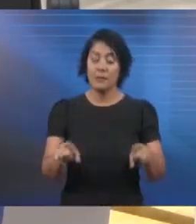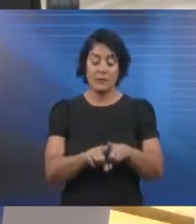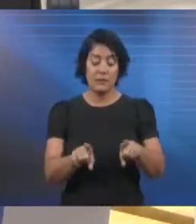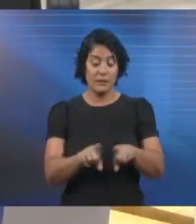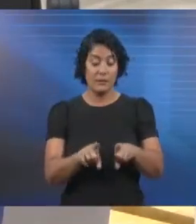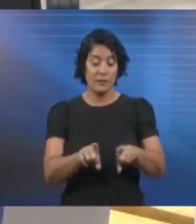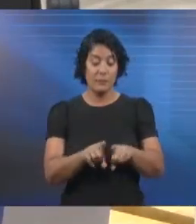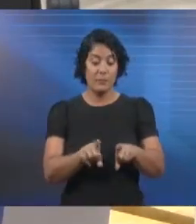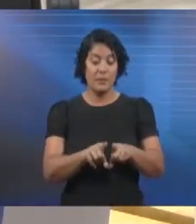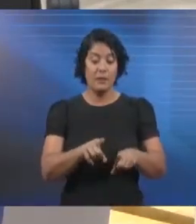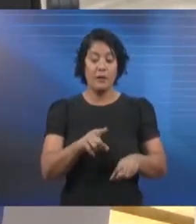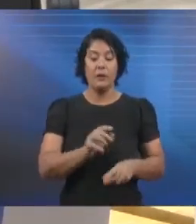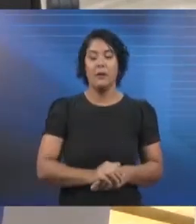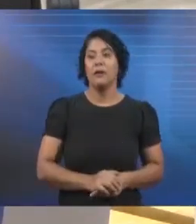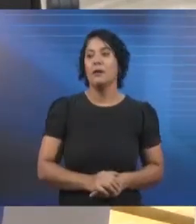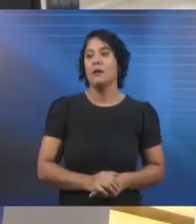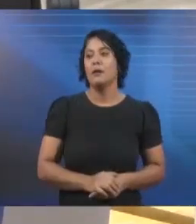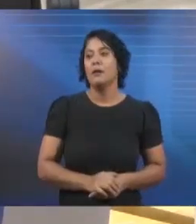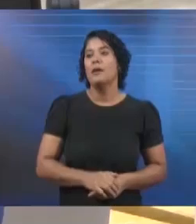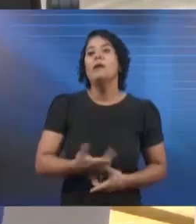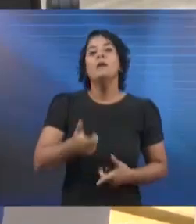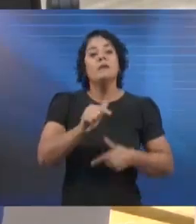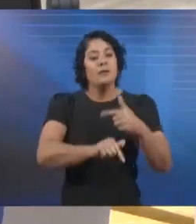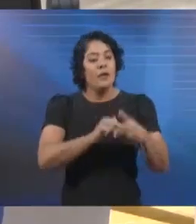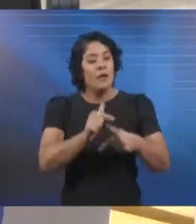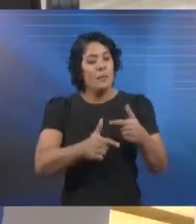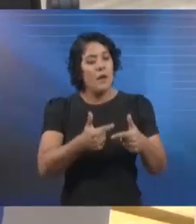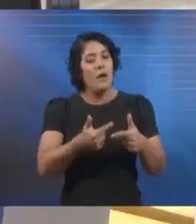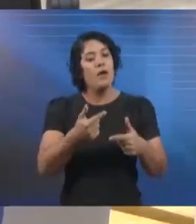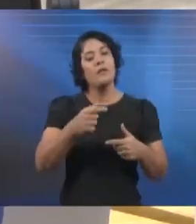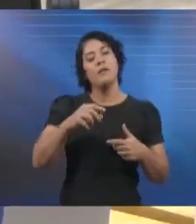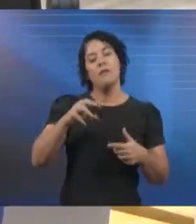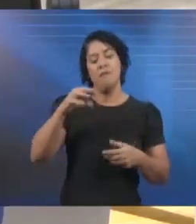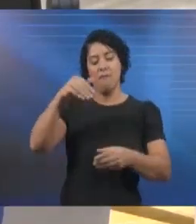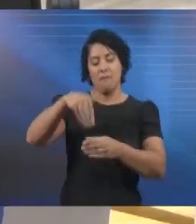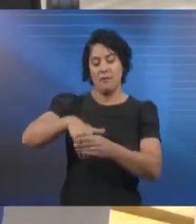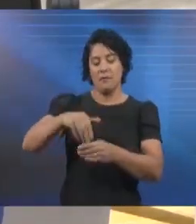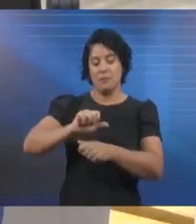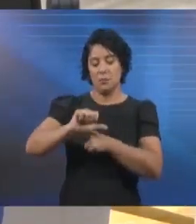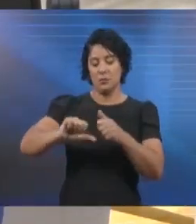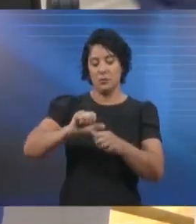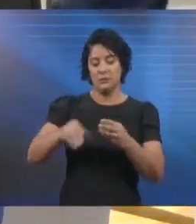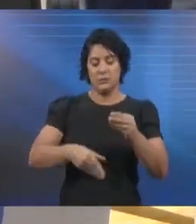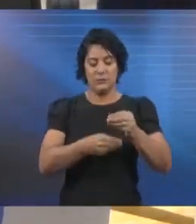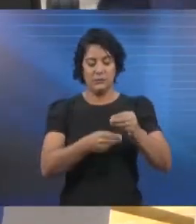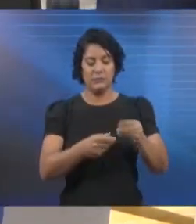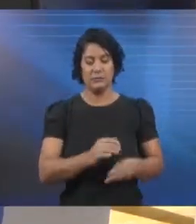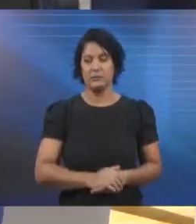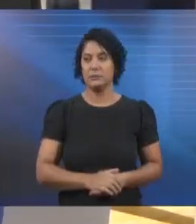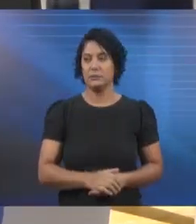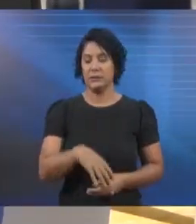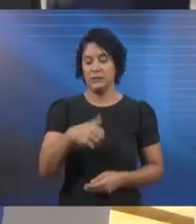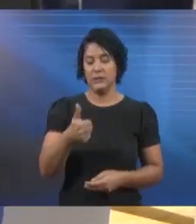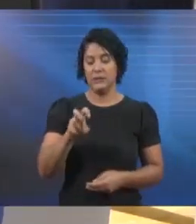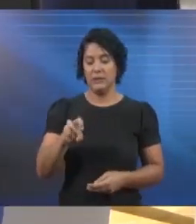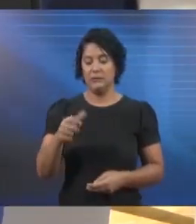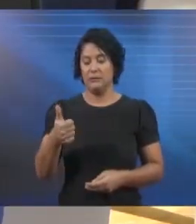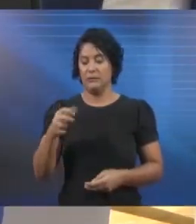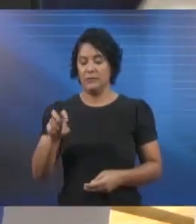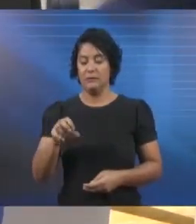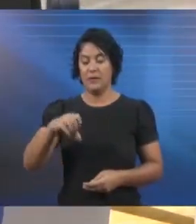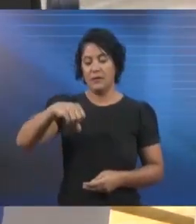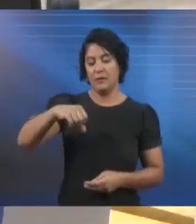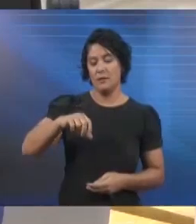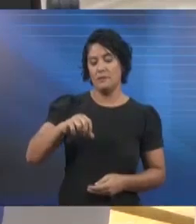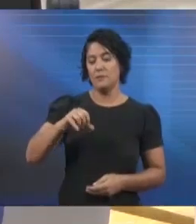carreira dos militares estaduais possa ser votado alterando a lei complementar Estadual 515 de 9 de junho